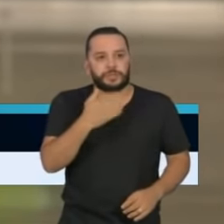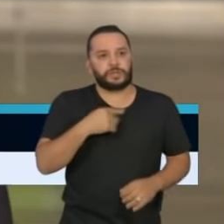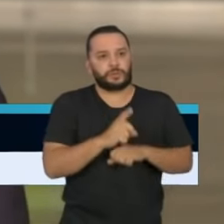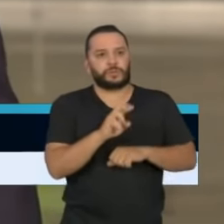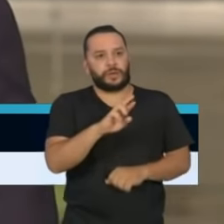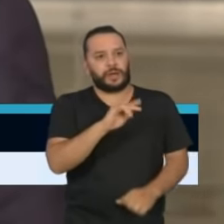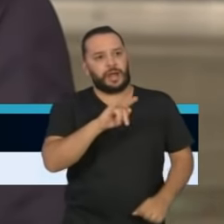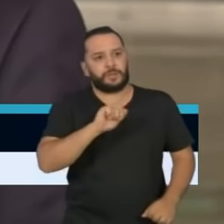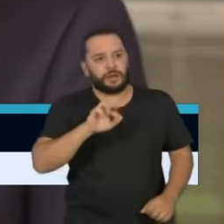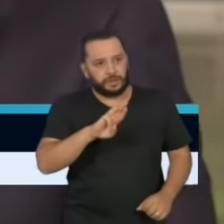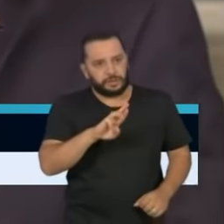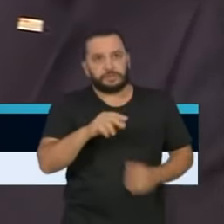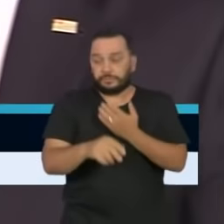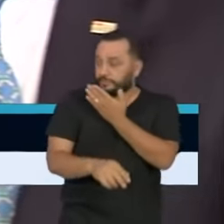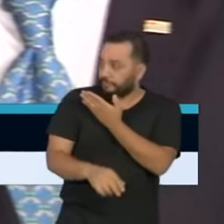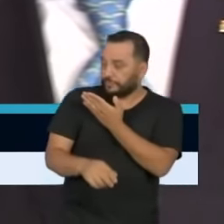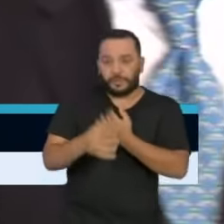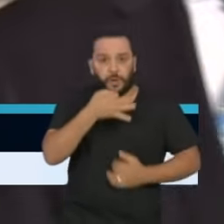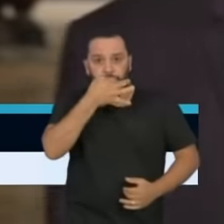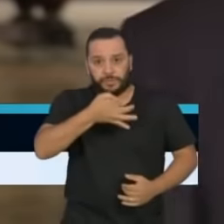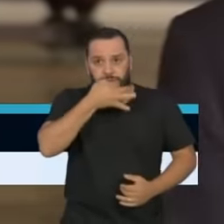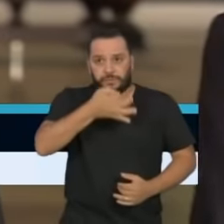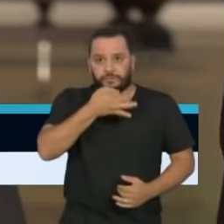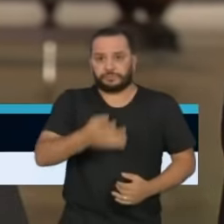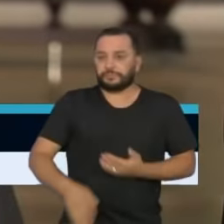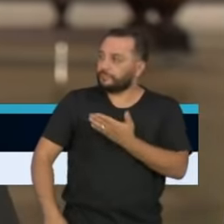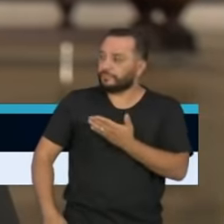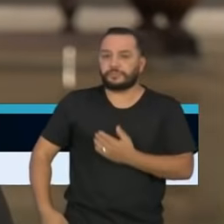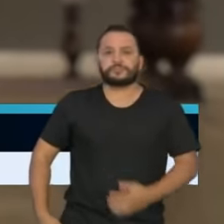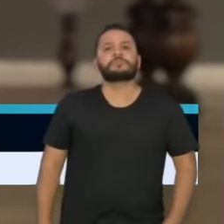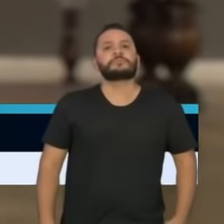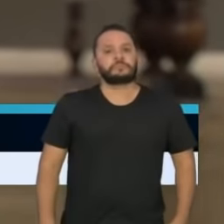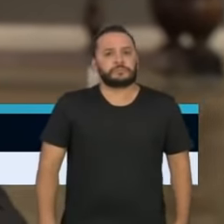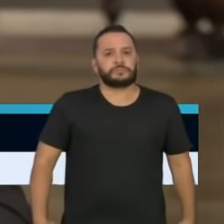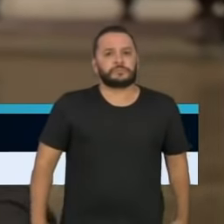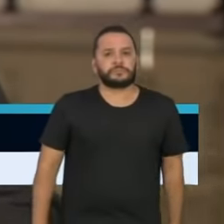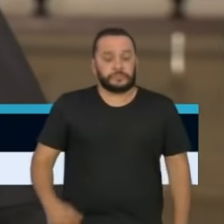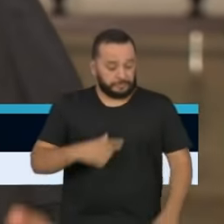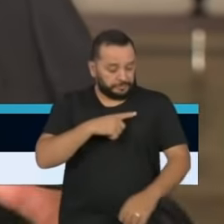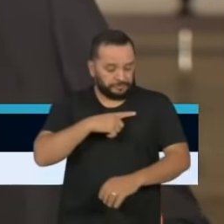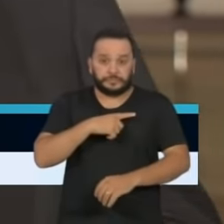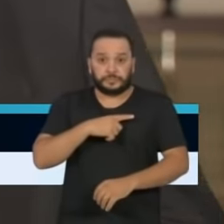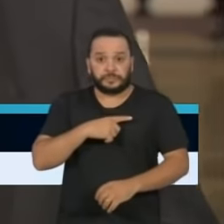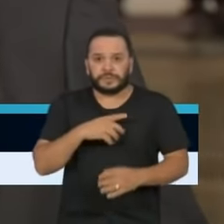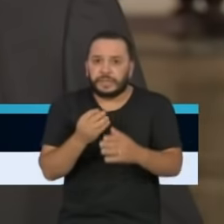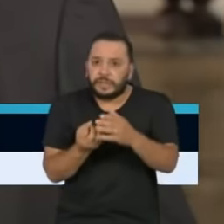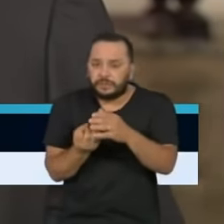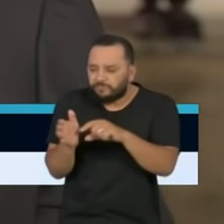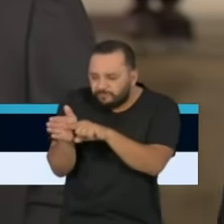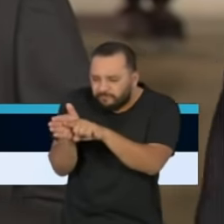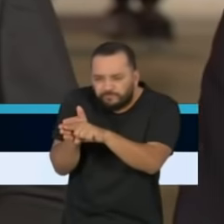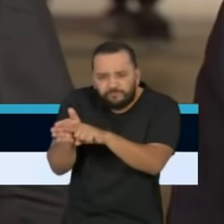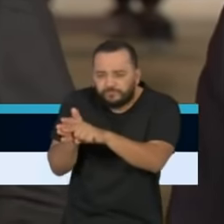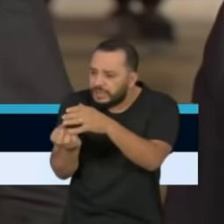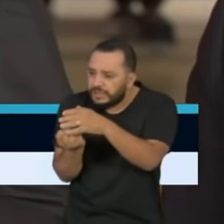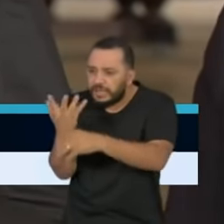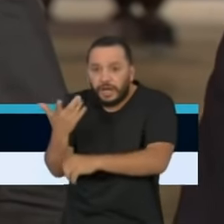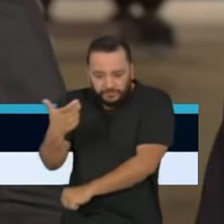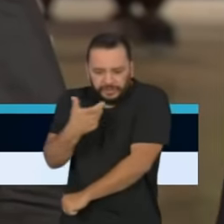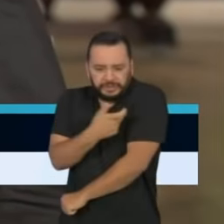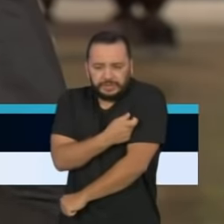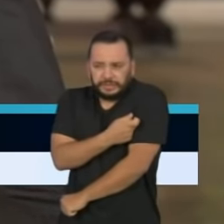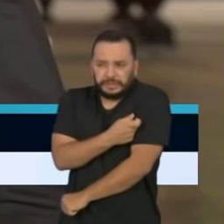do doutor Davi Wippe. Guerma. O desenvolvimento de uma vacina atualmente para esta epidemia tem uma expectativa